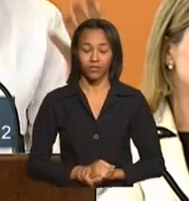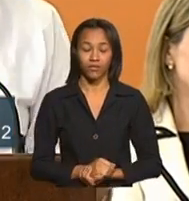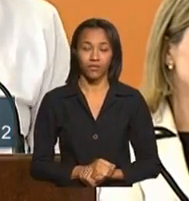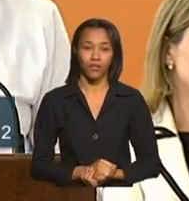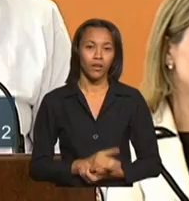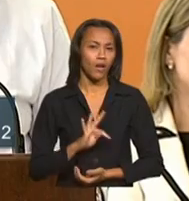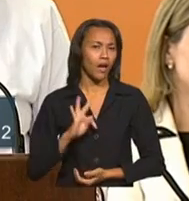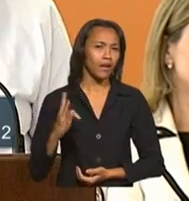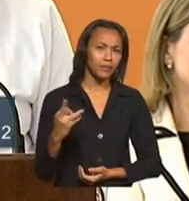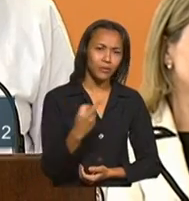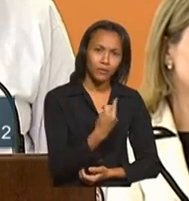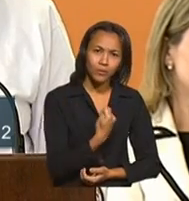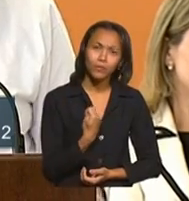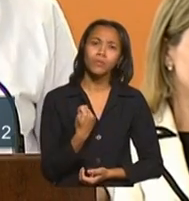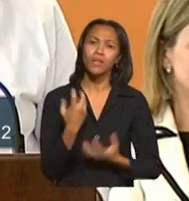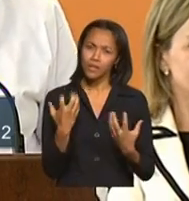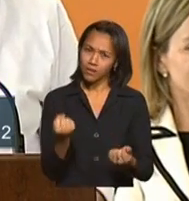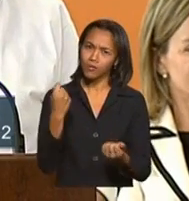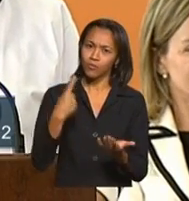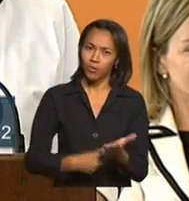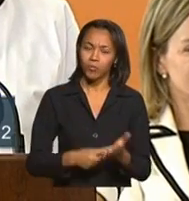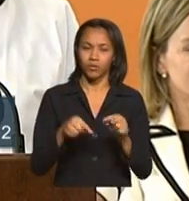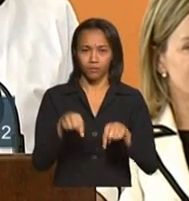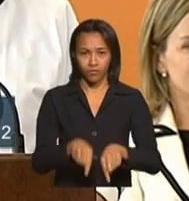a toda essa movimentação.